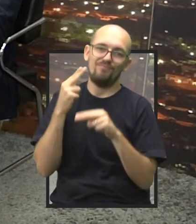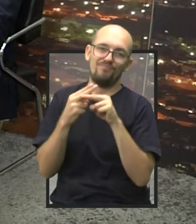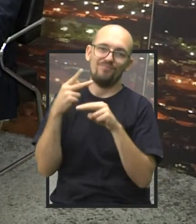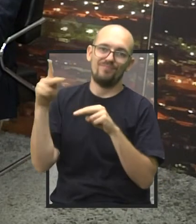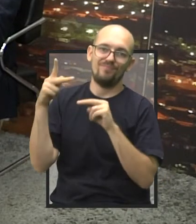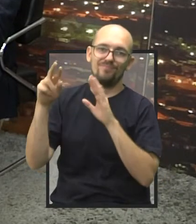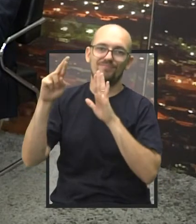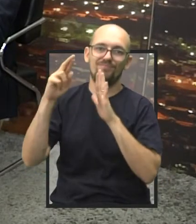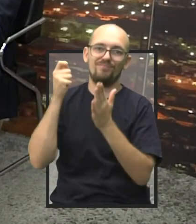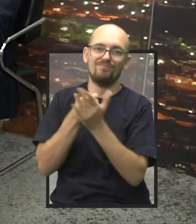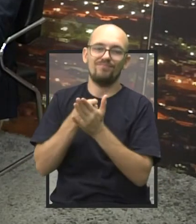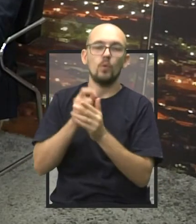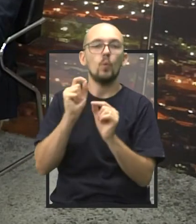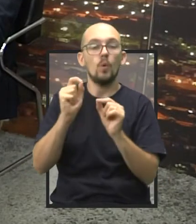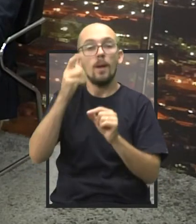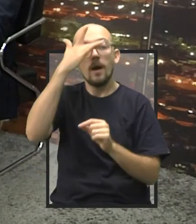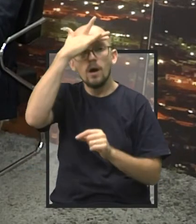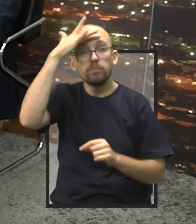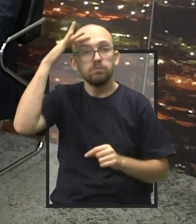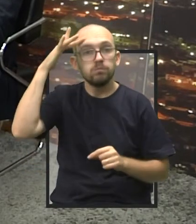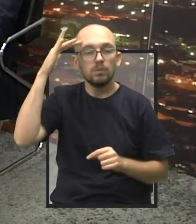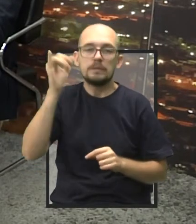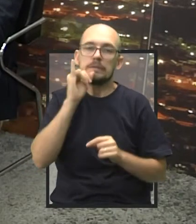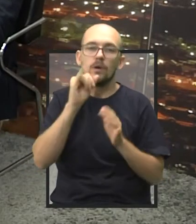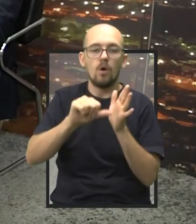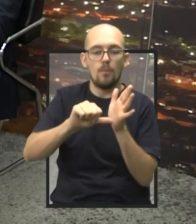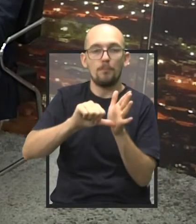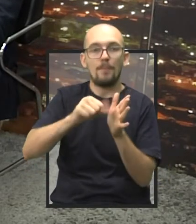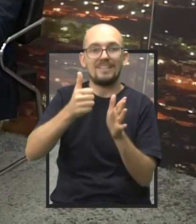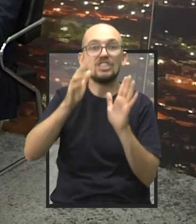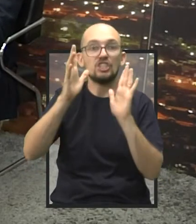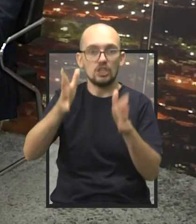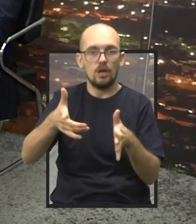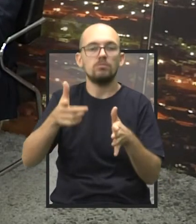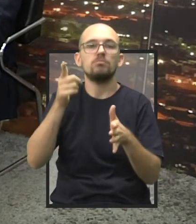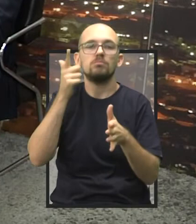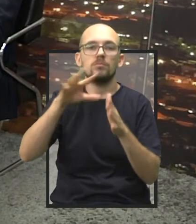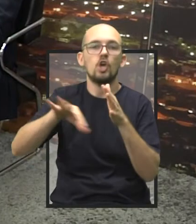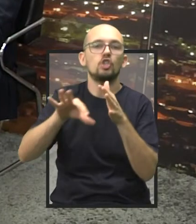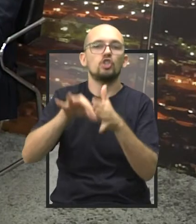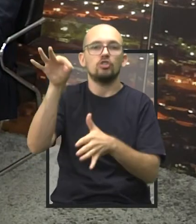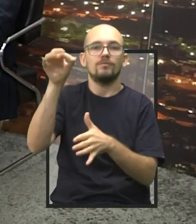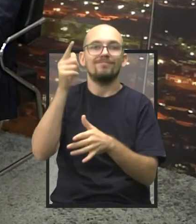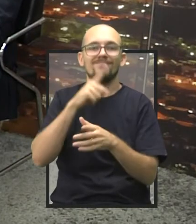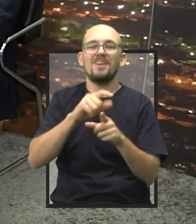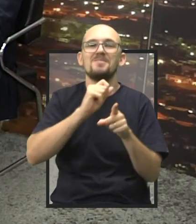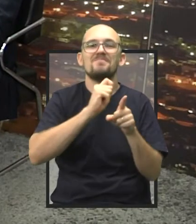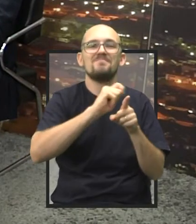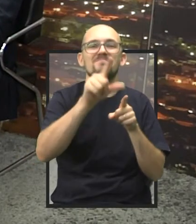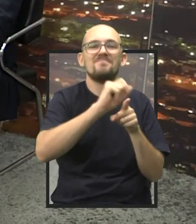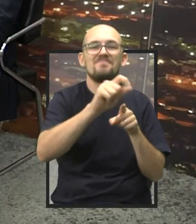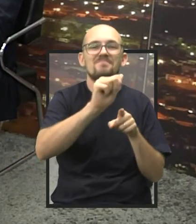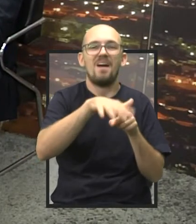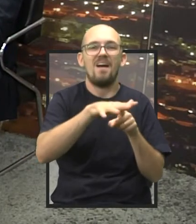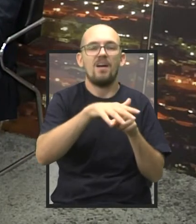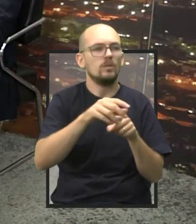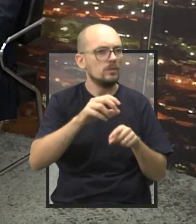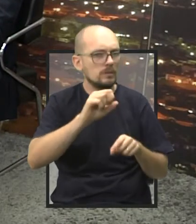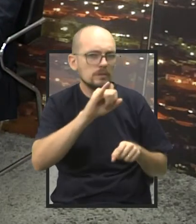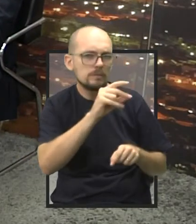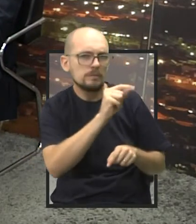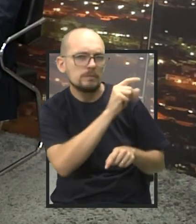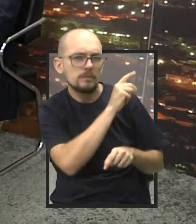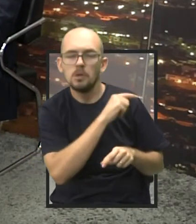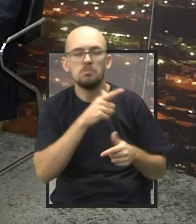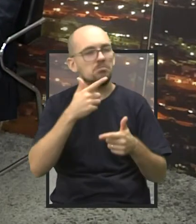das Cidades. A pessoa que ela já foi beneficiada com algum financiamento habitacional. Que ela foi mesmo há muito tempo?